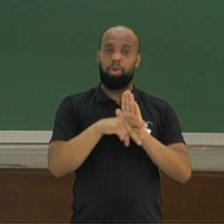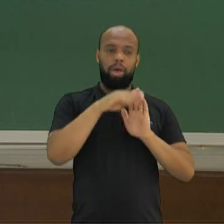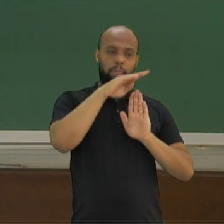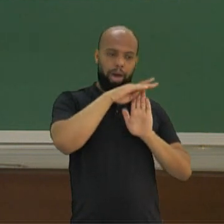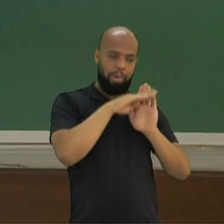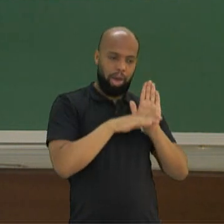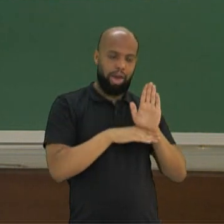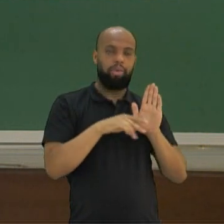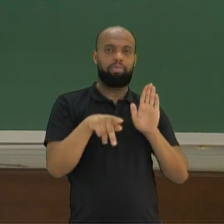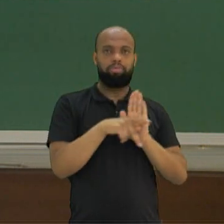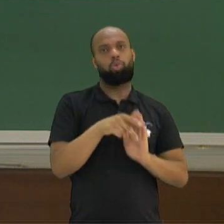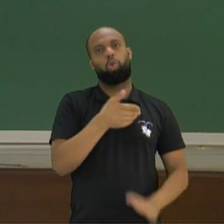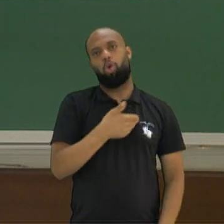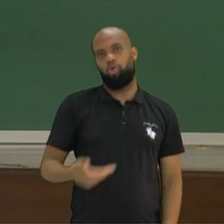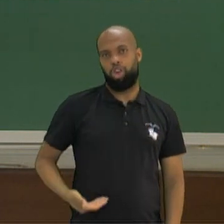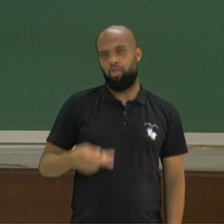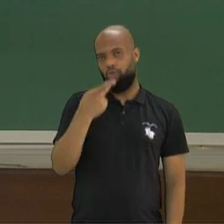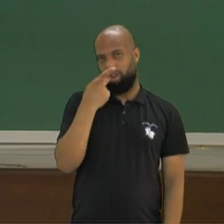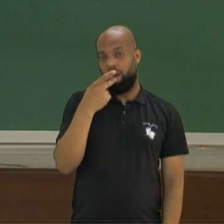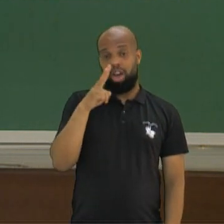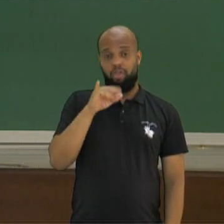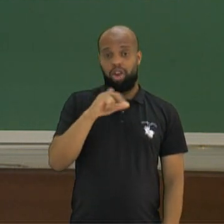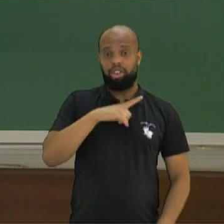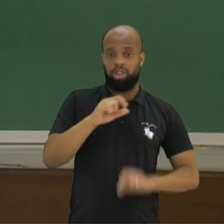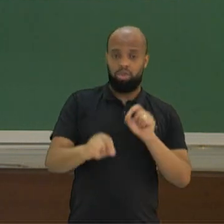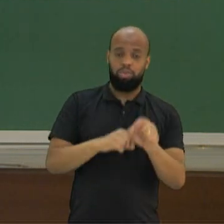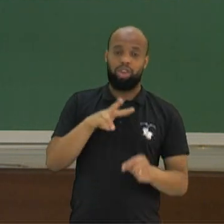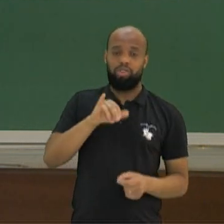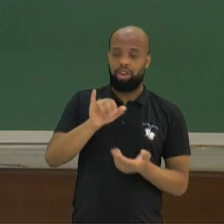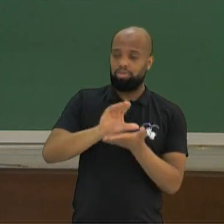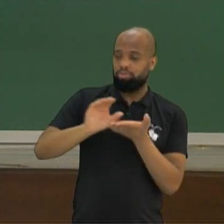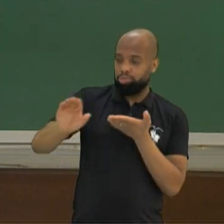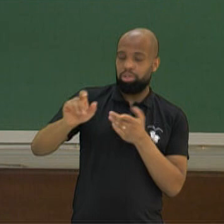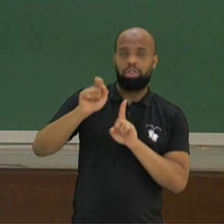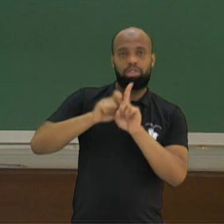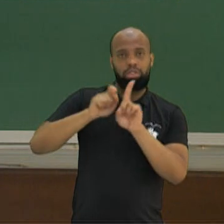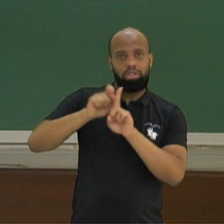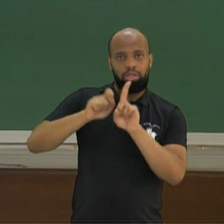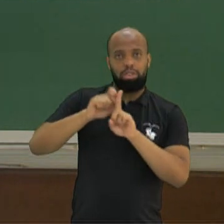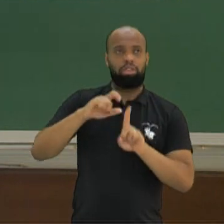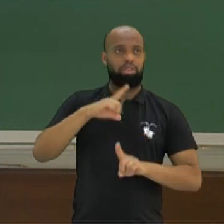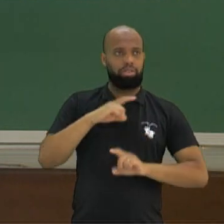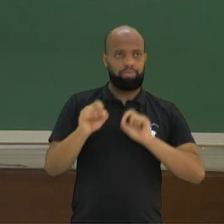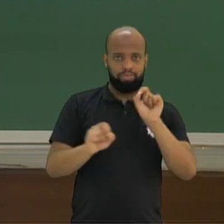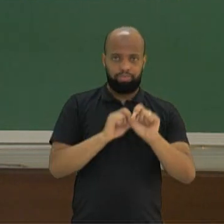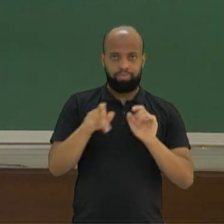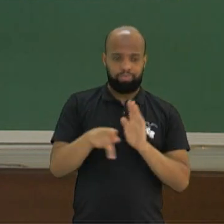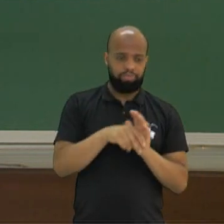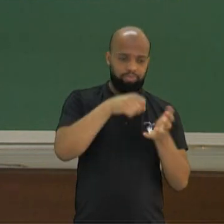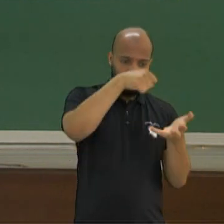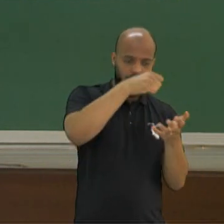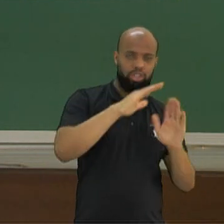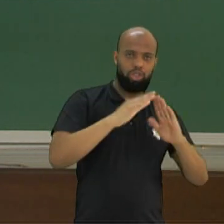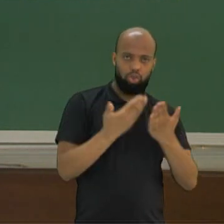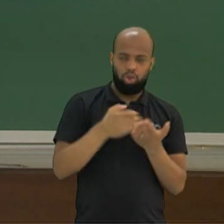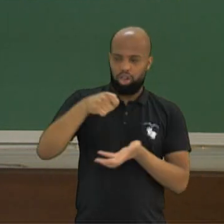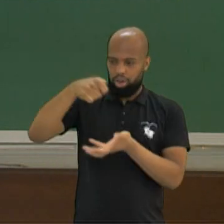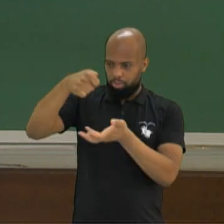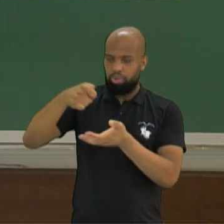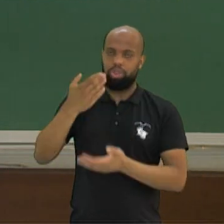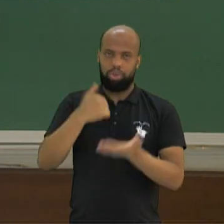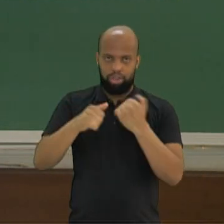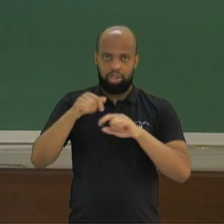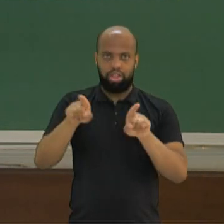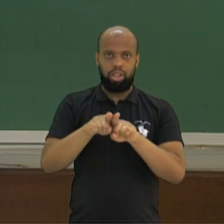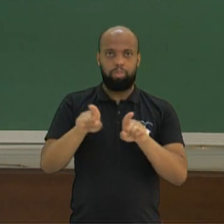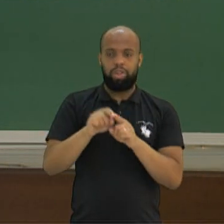estabelecidos pelo governo. Então, essas pessoas vão receber um valor mensal, né, do Bolsa Escola, do Bolsa Alimentação